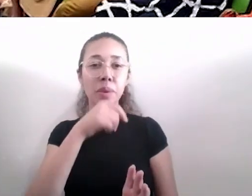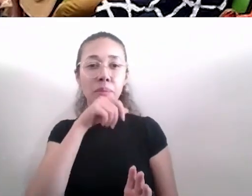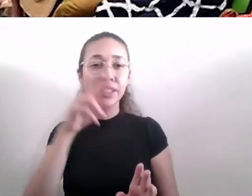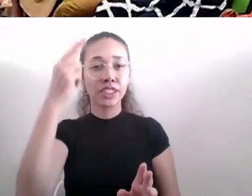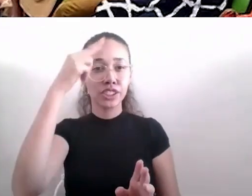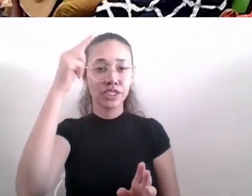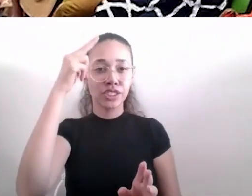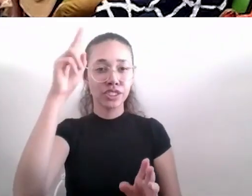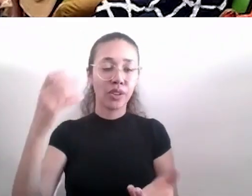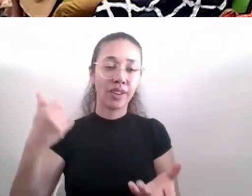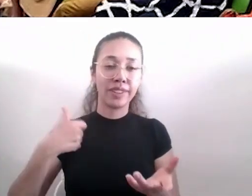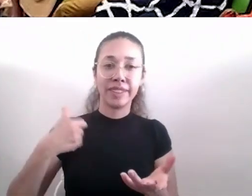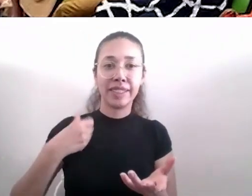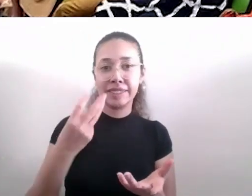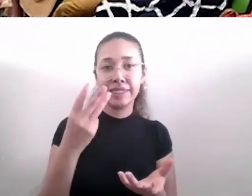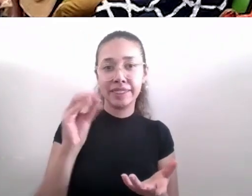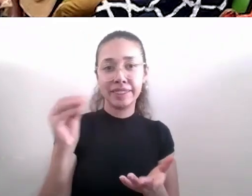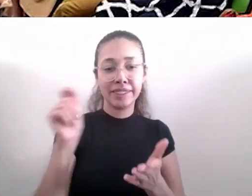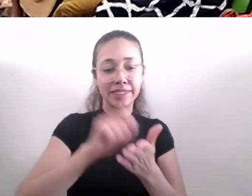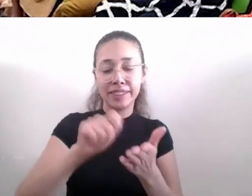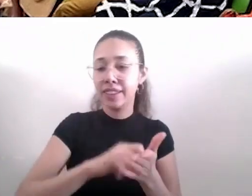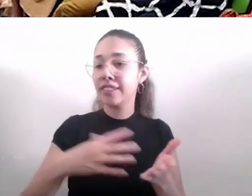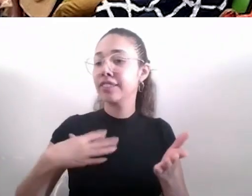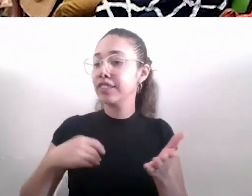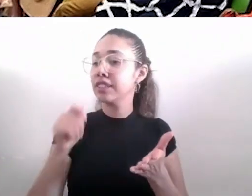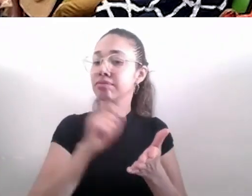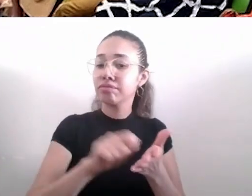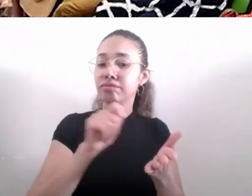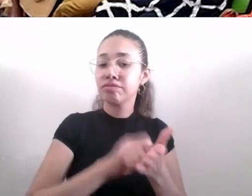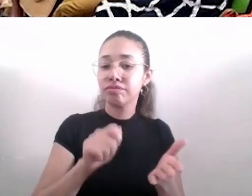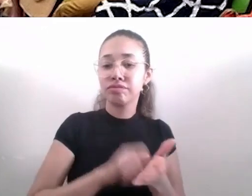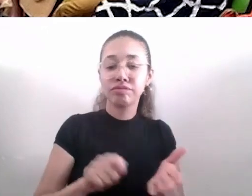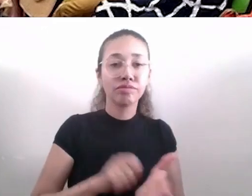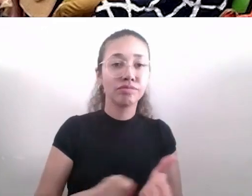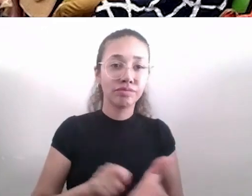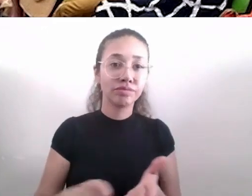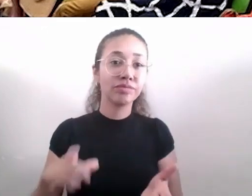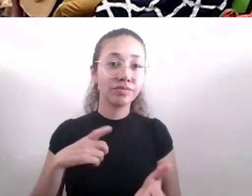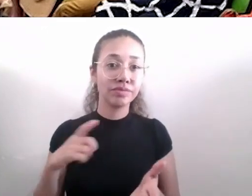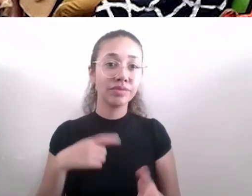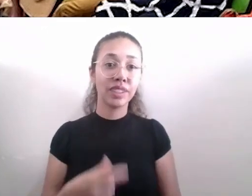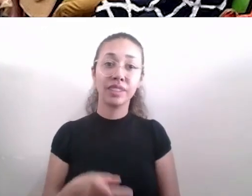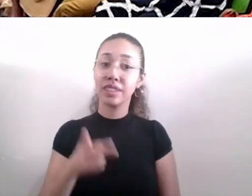pode discutir sobre... o poeta do Instagram, que é do Ceará.